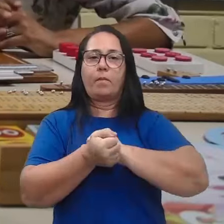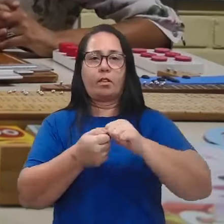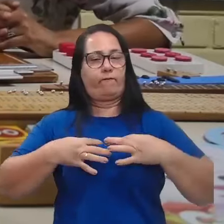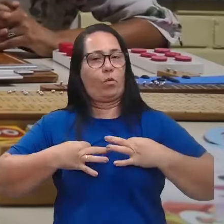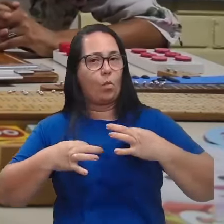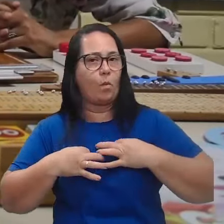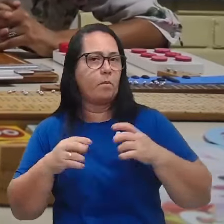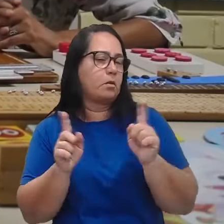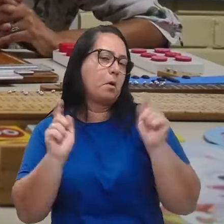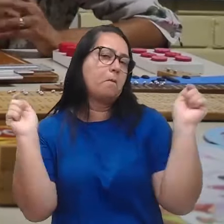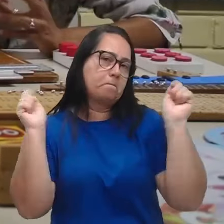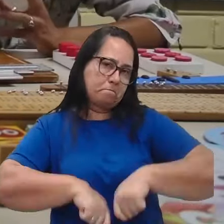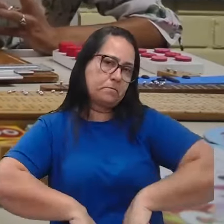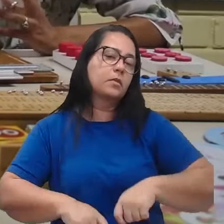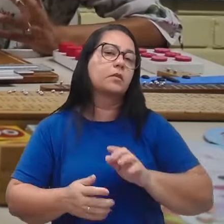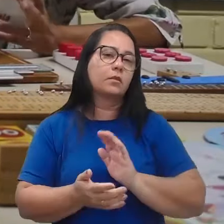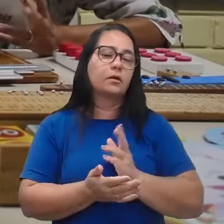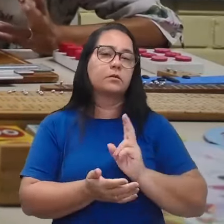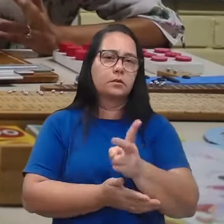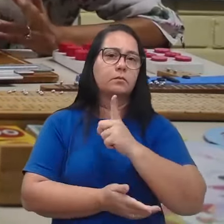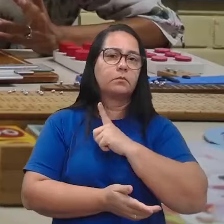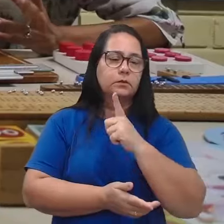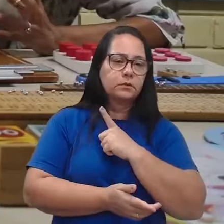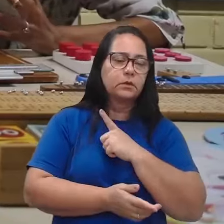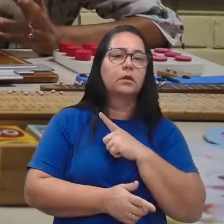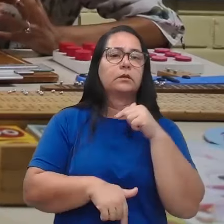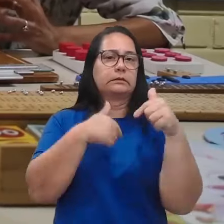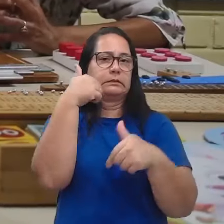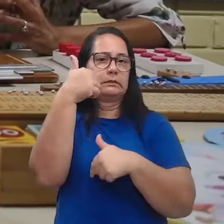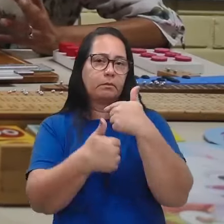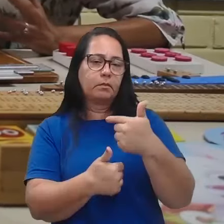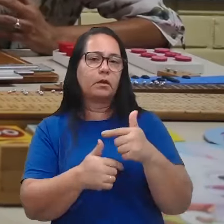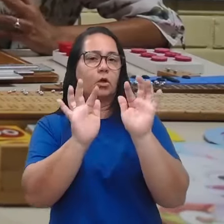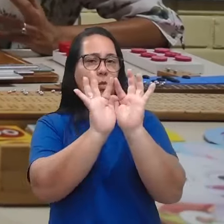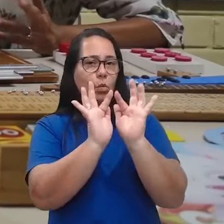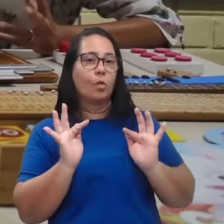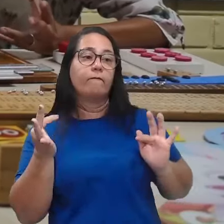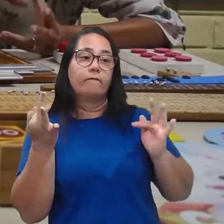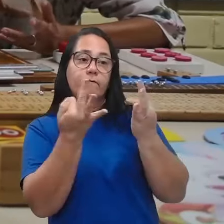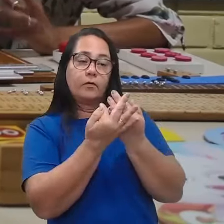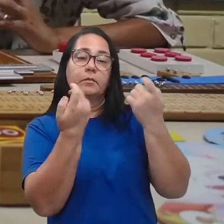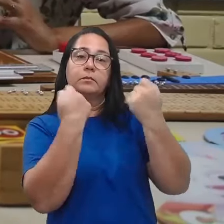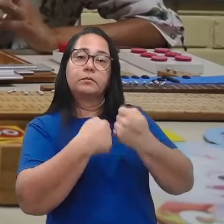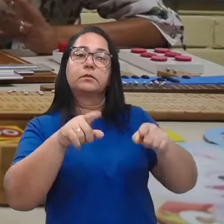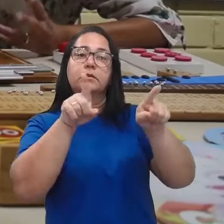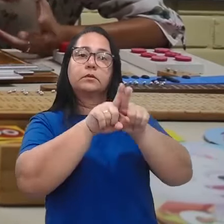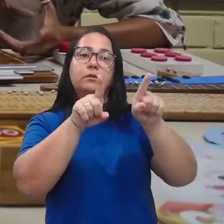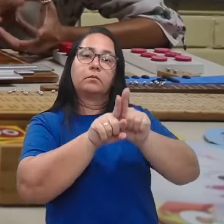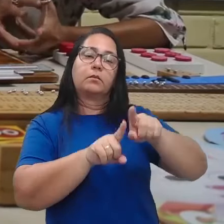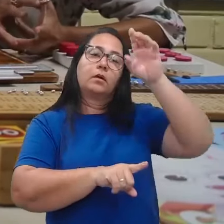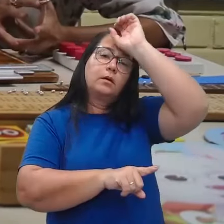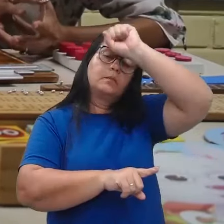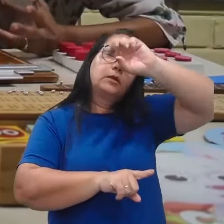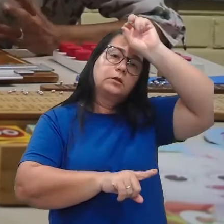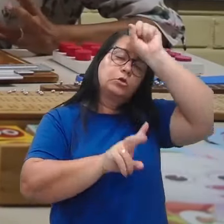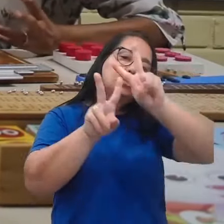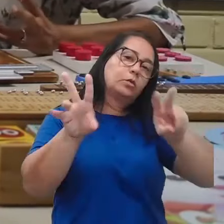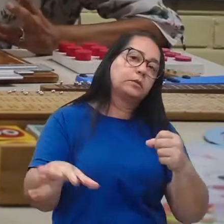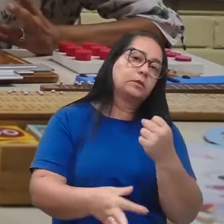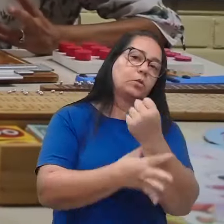que for possível. Entendi. Sempre que a gente tem que trabalhar com essa família, porque essa família precisa saber as questões da segurança,